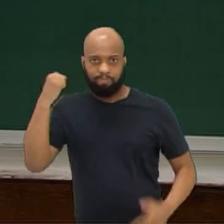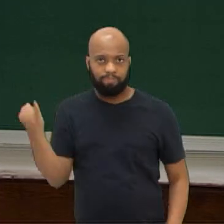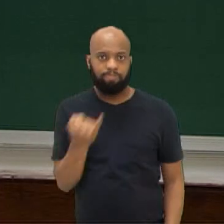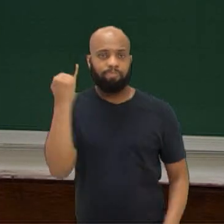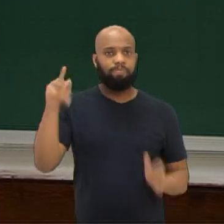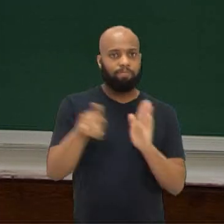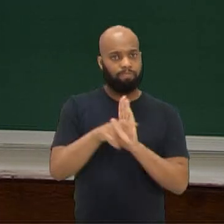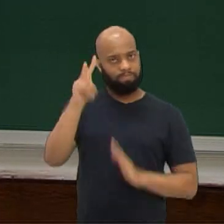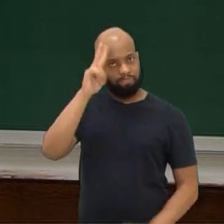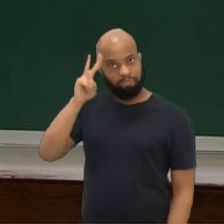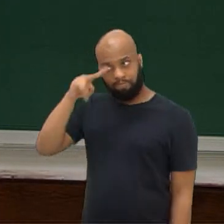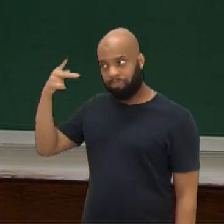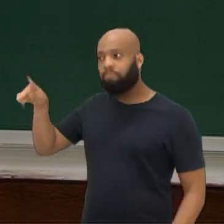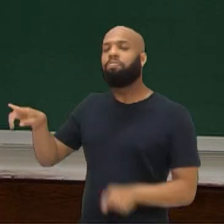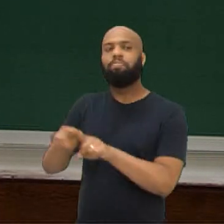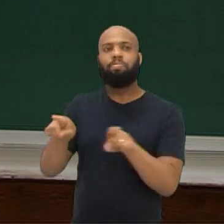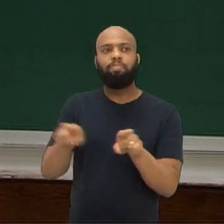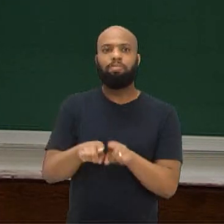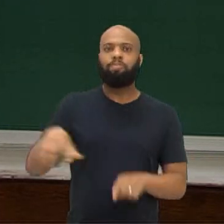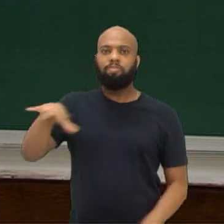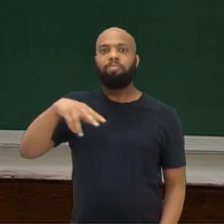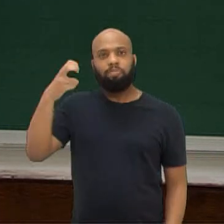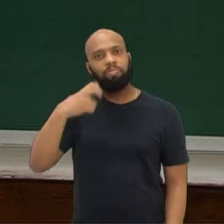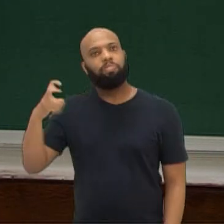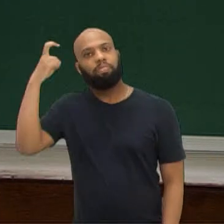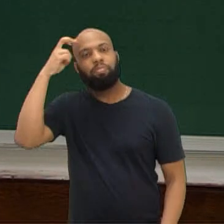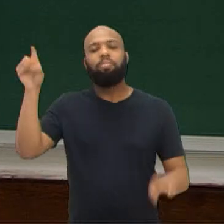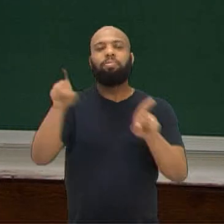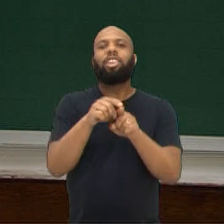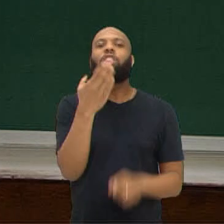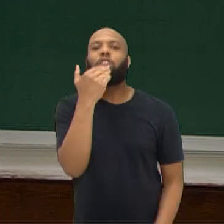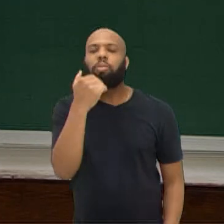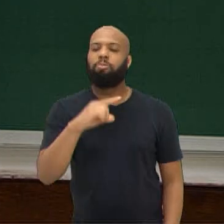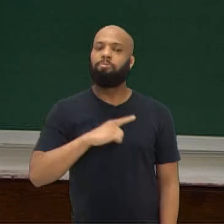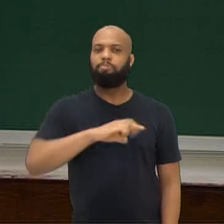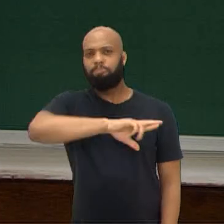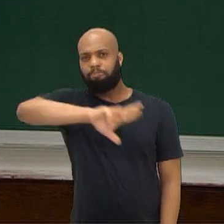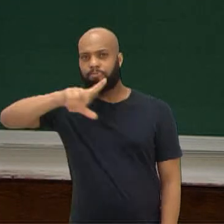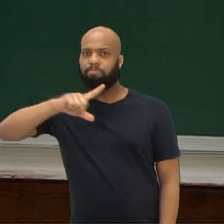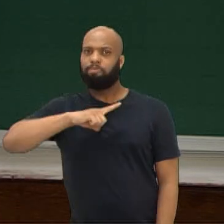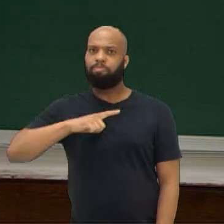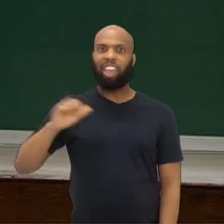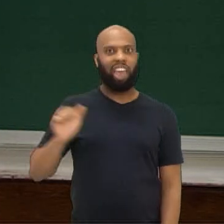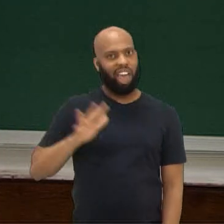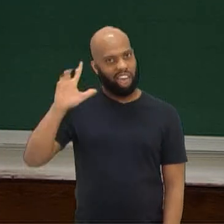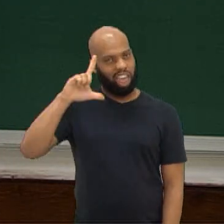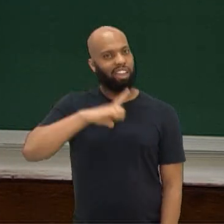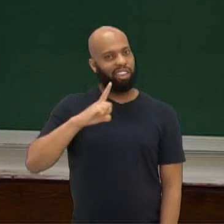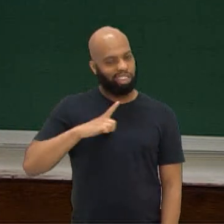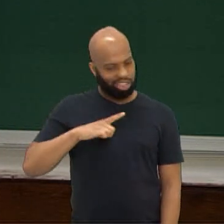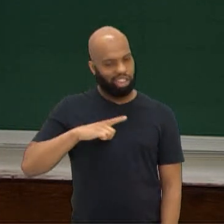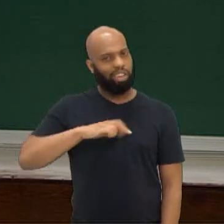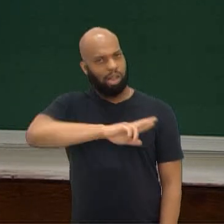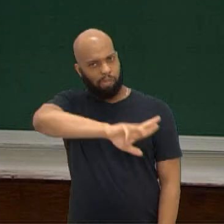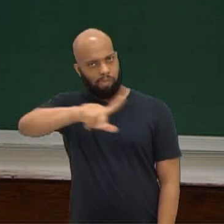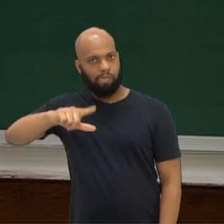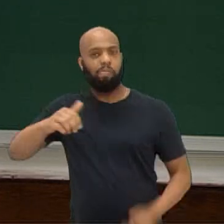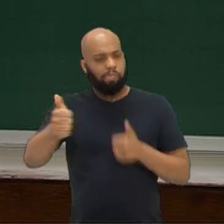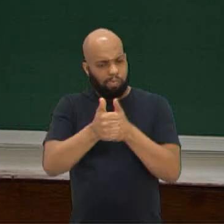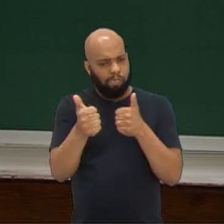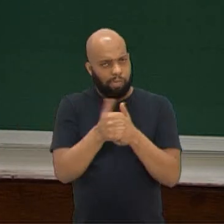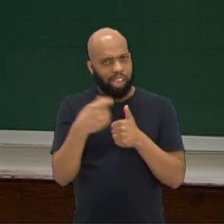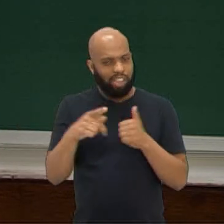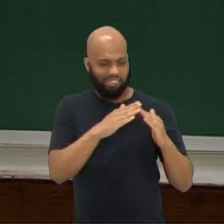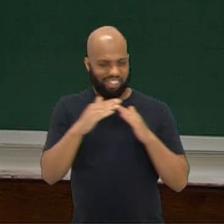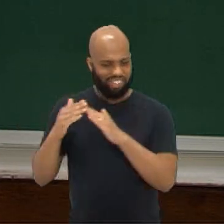deste pueblo, ¿sí? A parte cultural, a parte gastronômica. Então há muita riqueza nessa nação, e são nossos vizinhos,